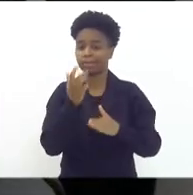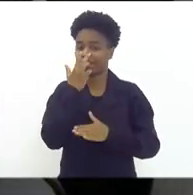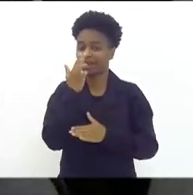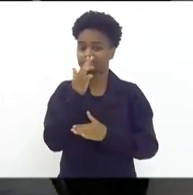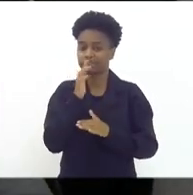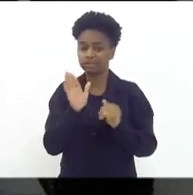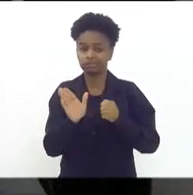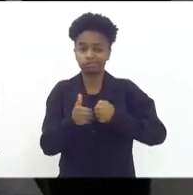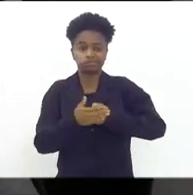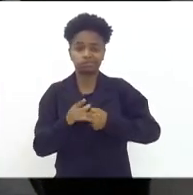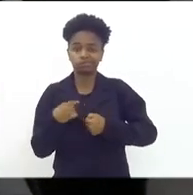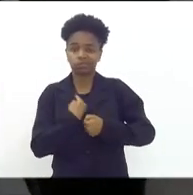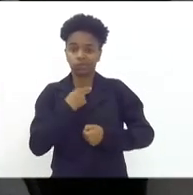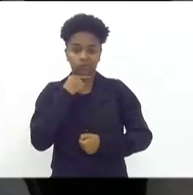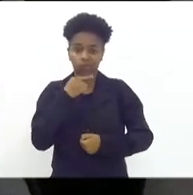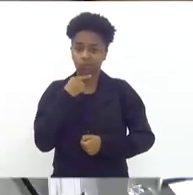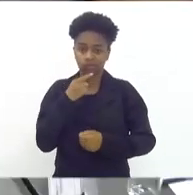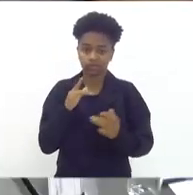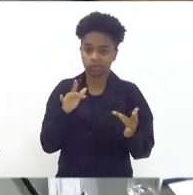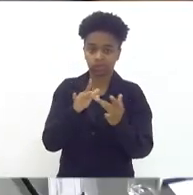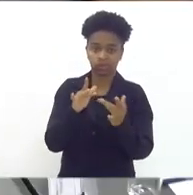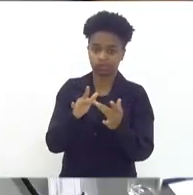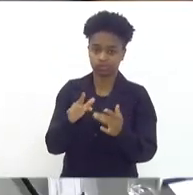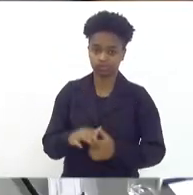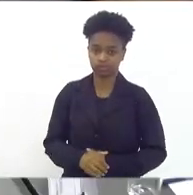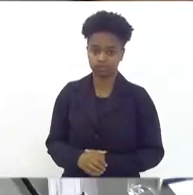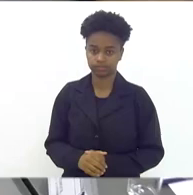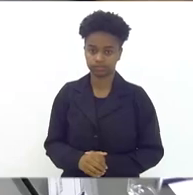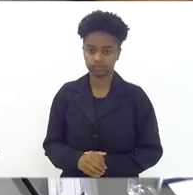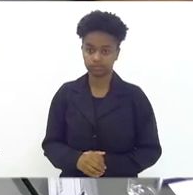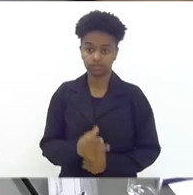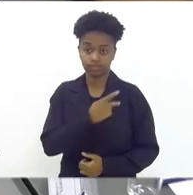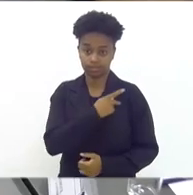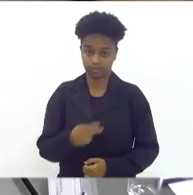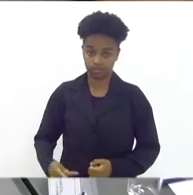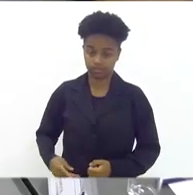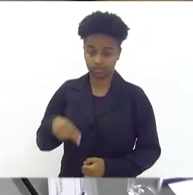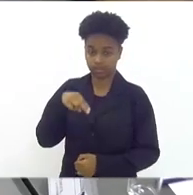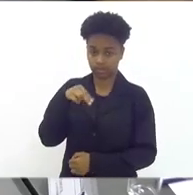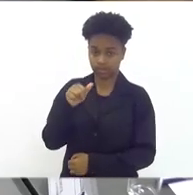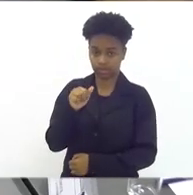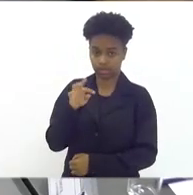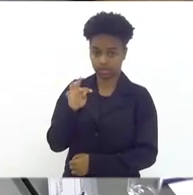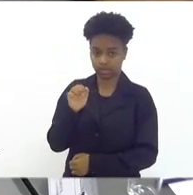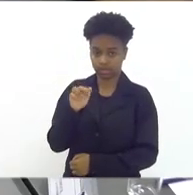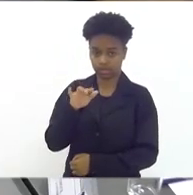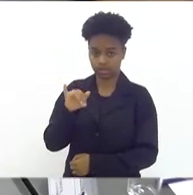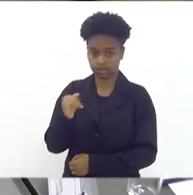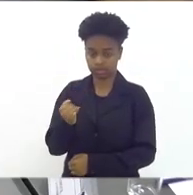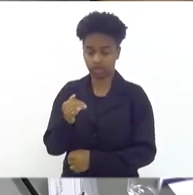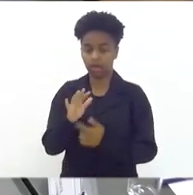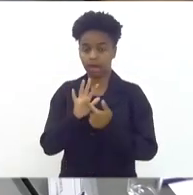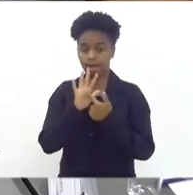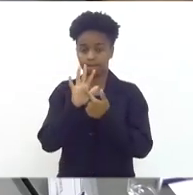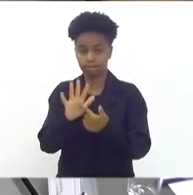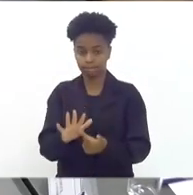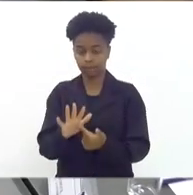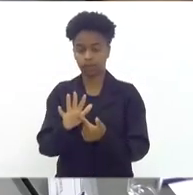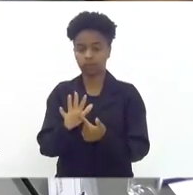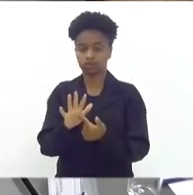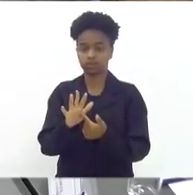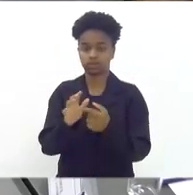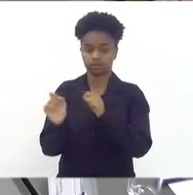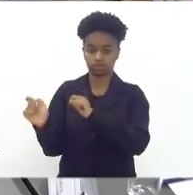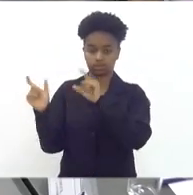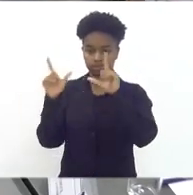preta que a gente precisa me permite uma parte a presidente da danato de quando traz aqui na sua apresentação no